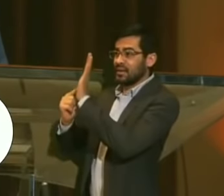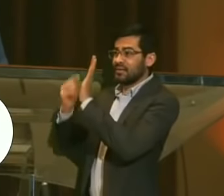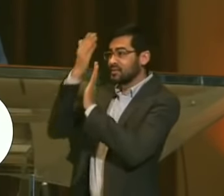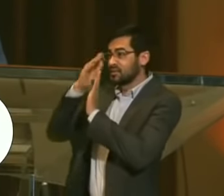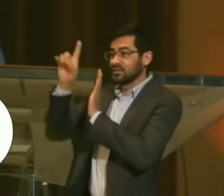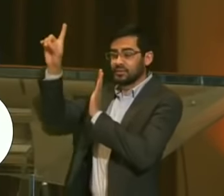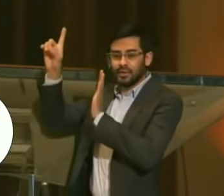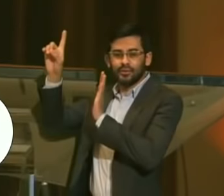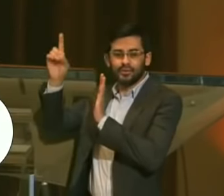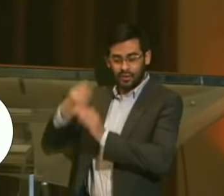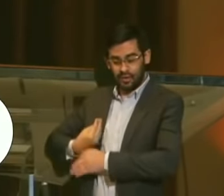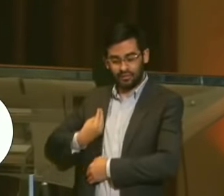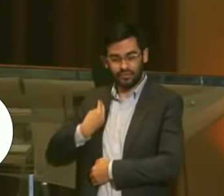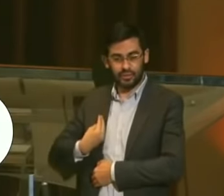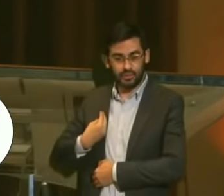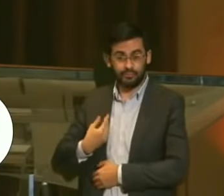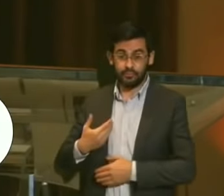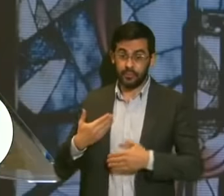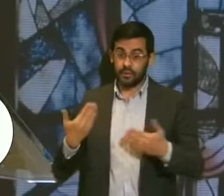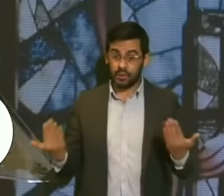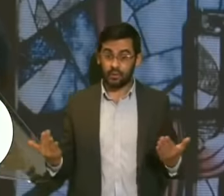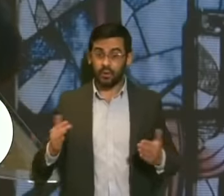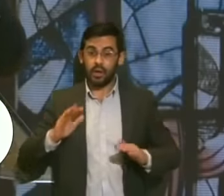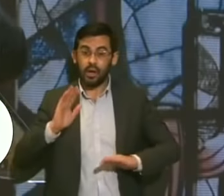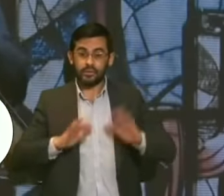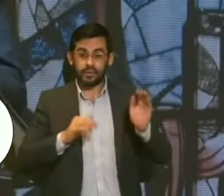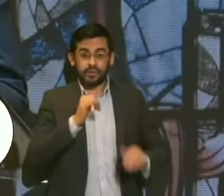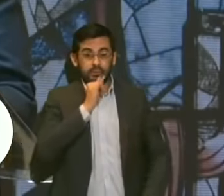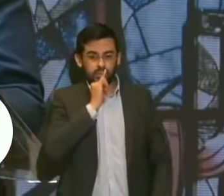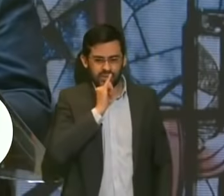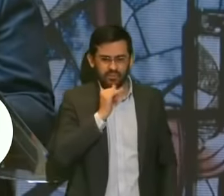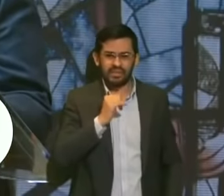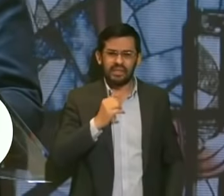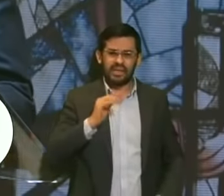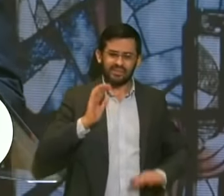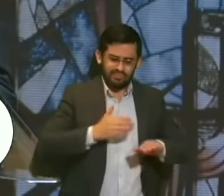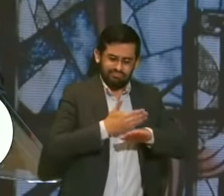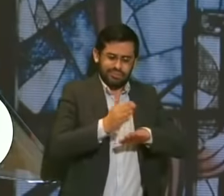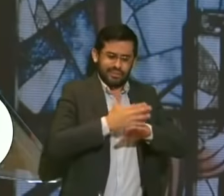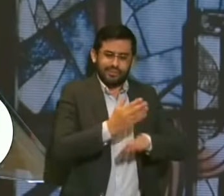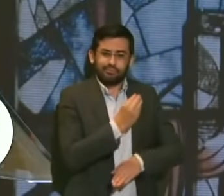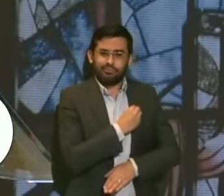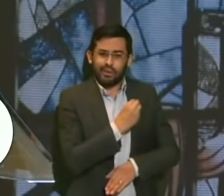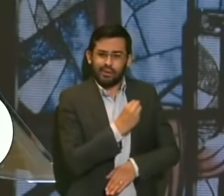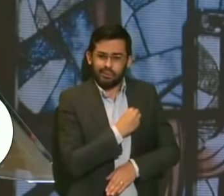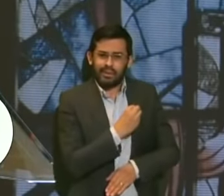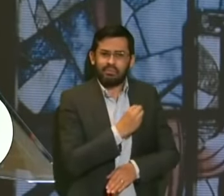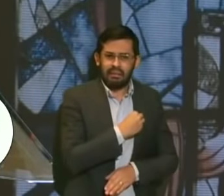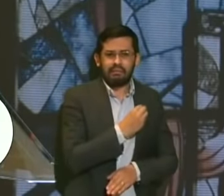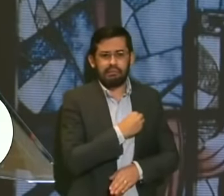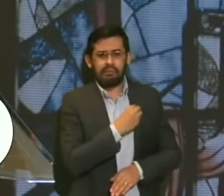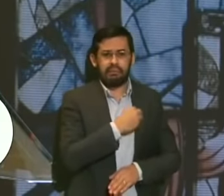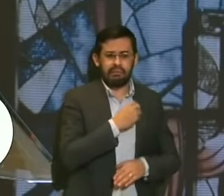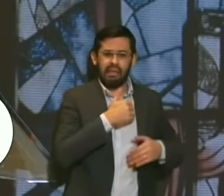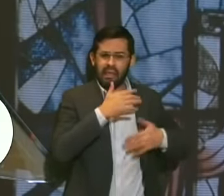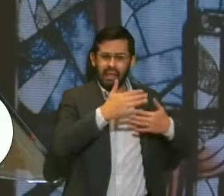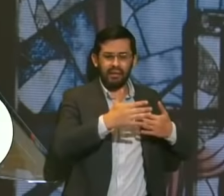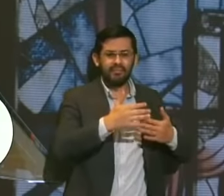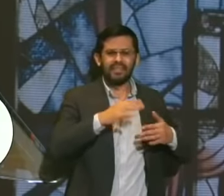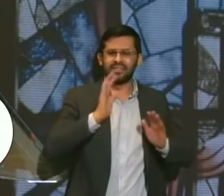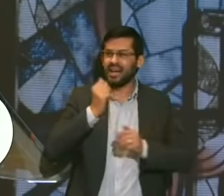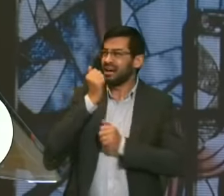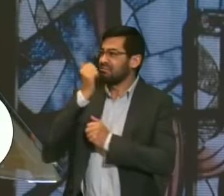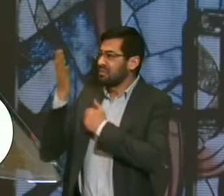contas. Então, quando você está lidando com um pecado na sua vida, com o qual você já confessou,